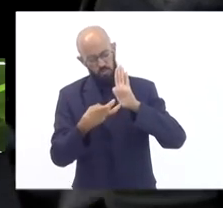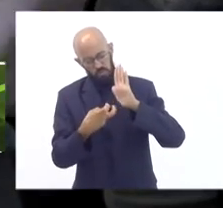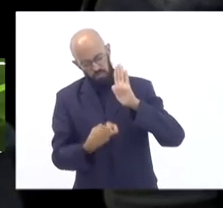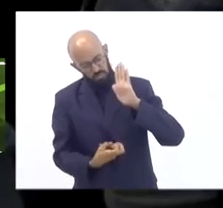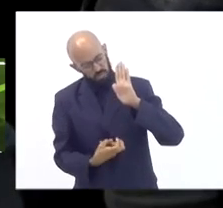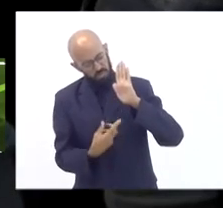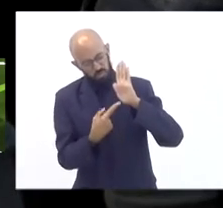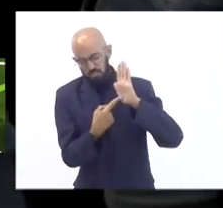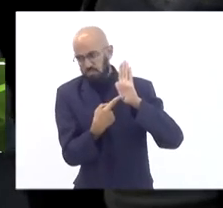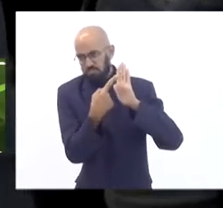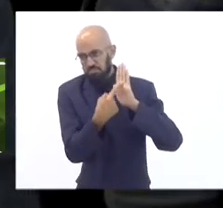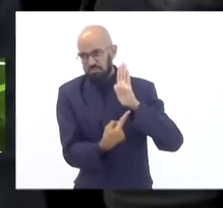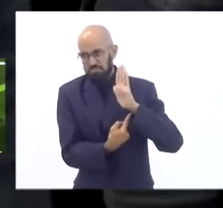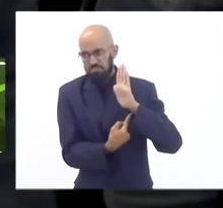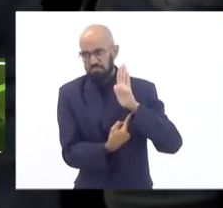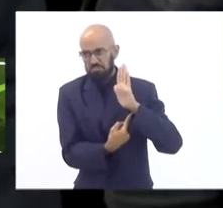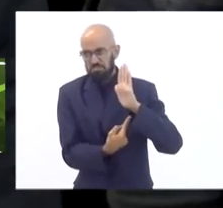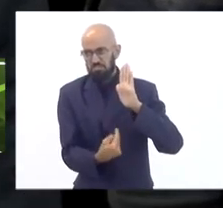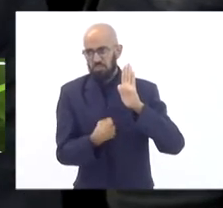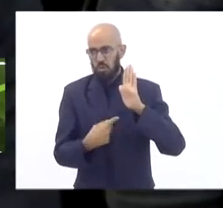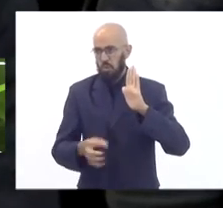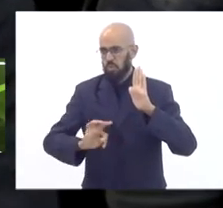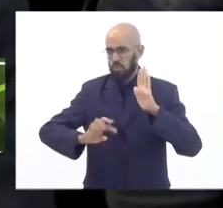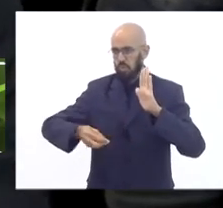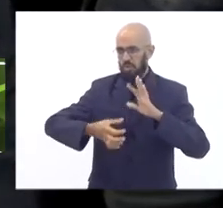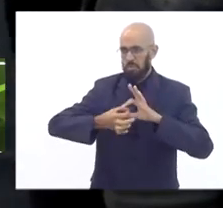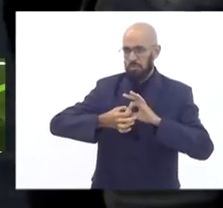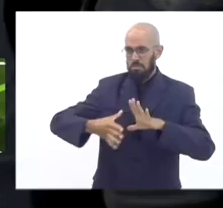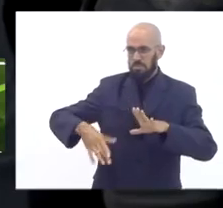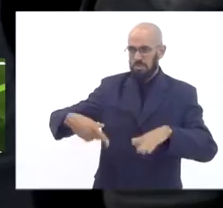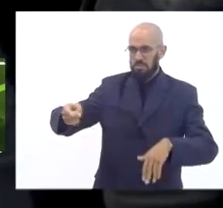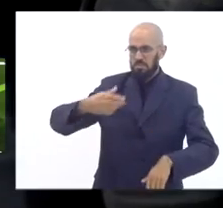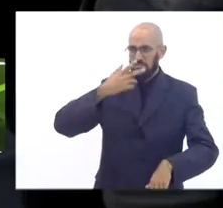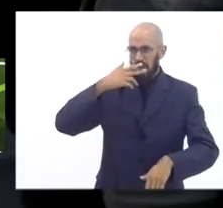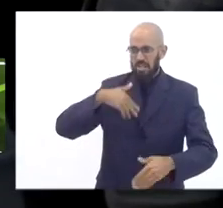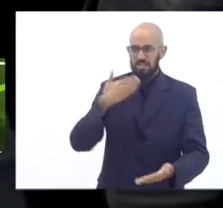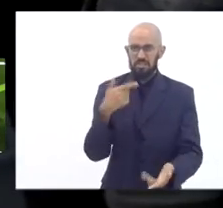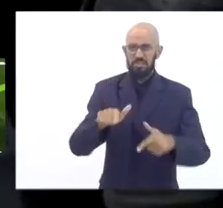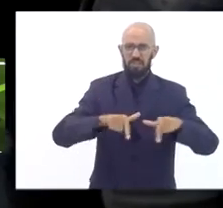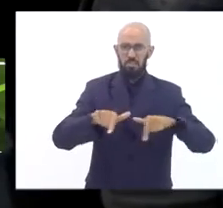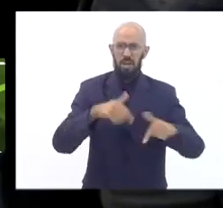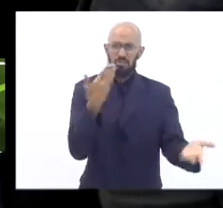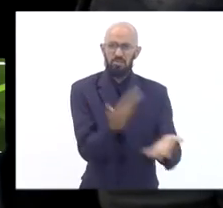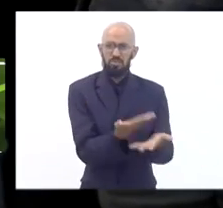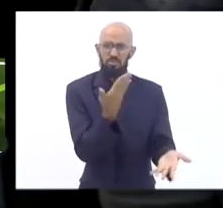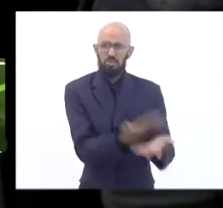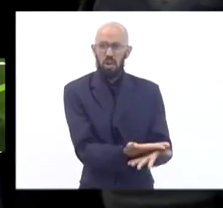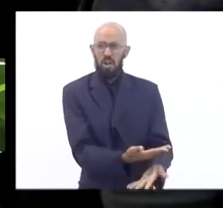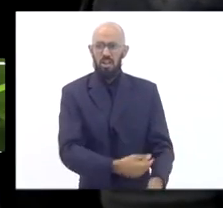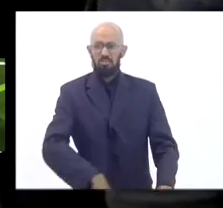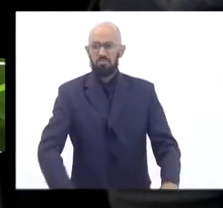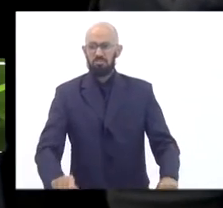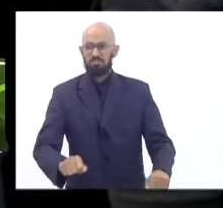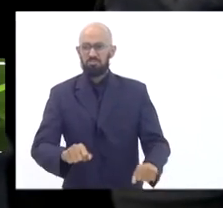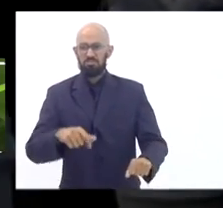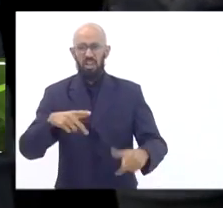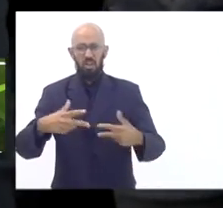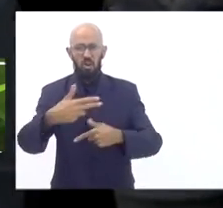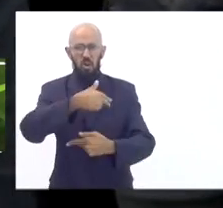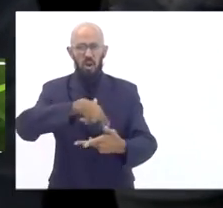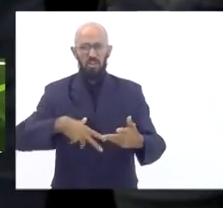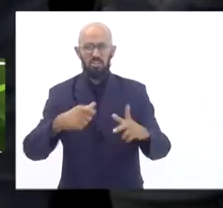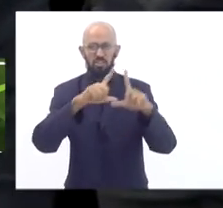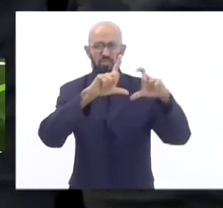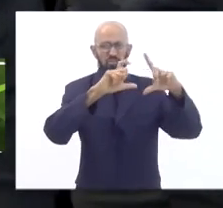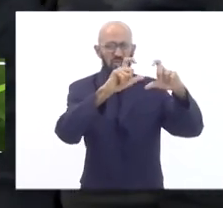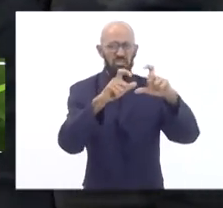relatório, salvo o melhor juízo, com toda a permissão da palavra, mas parece trabalho escolar. Um corte e cola de fotografia muito